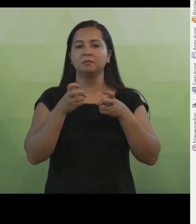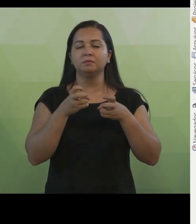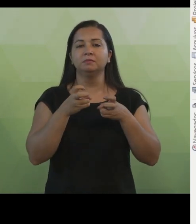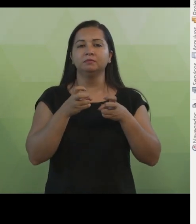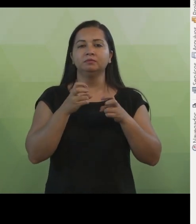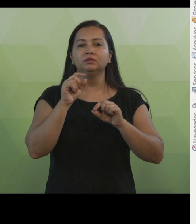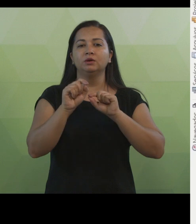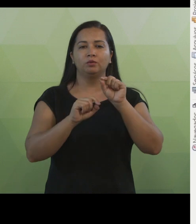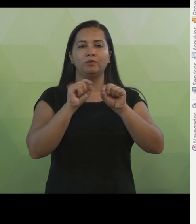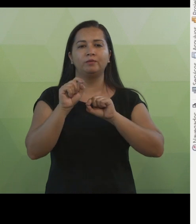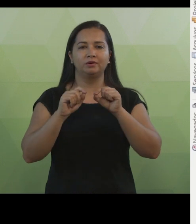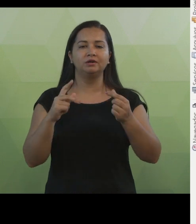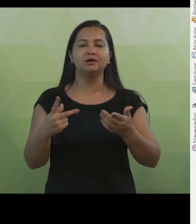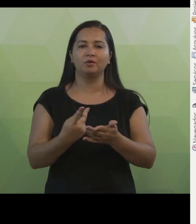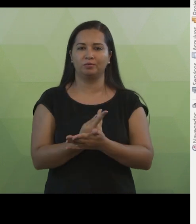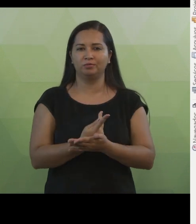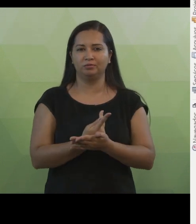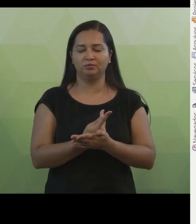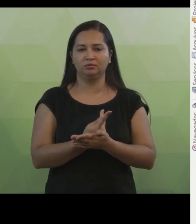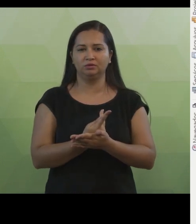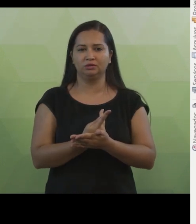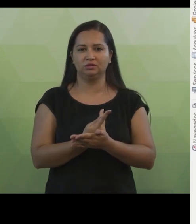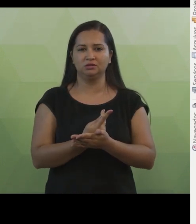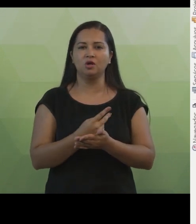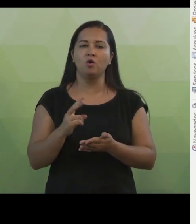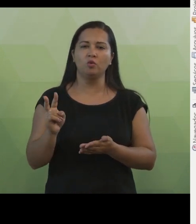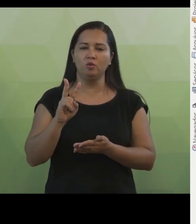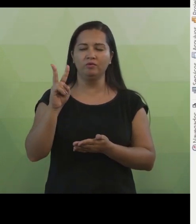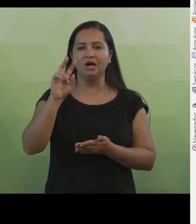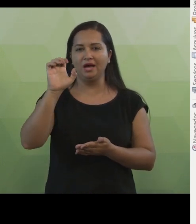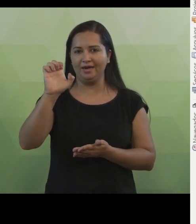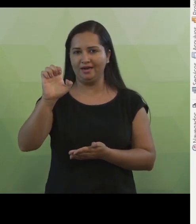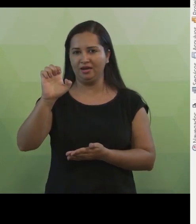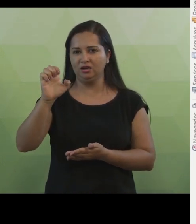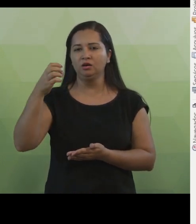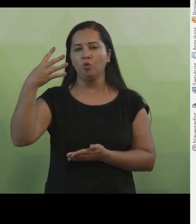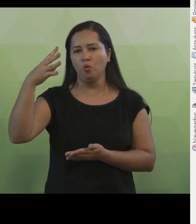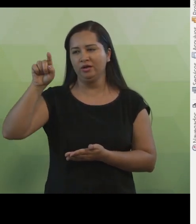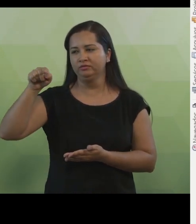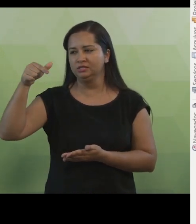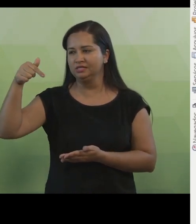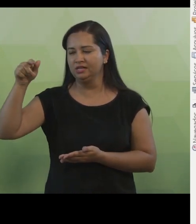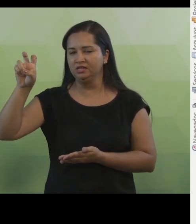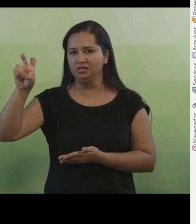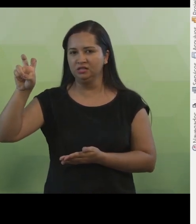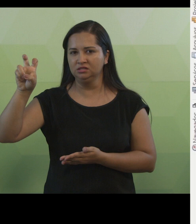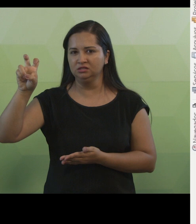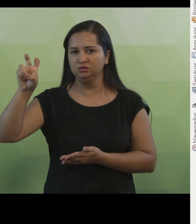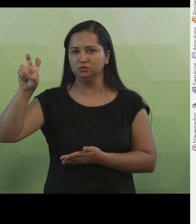no formato de um inteiro. Se eu fizer aqui a impressão desses dois dados,